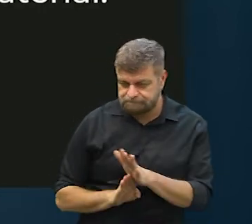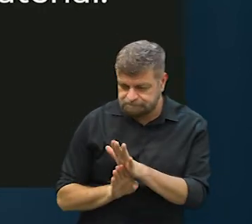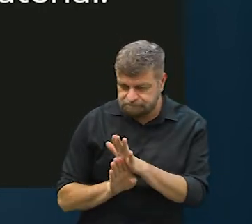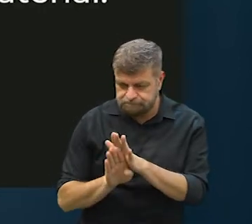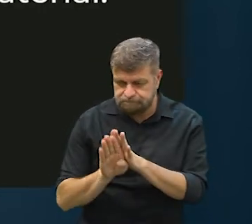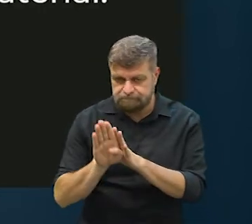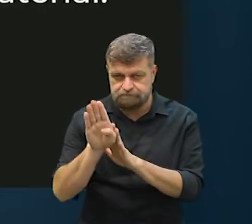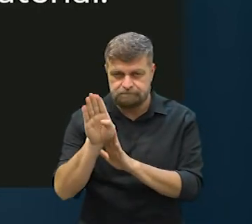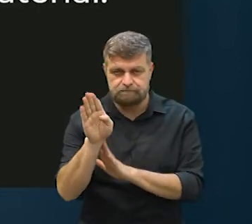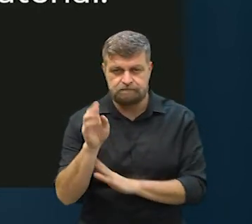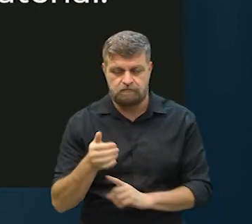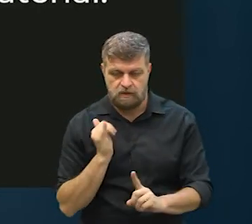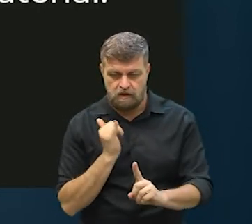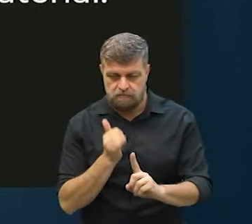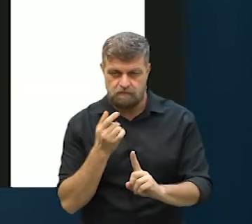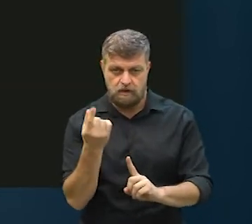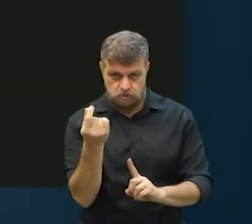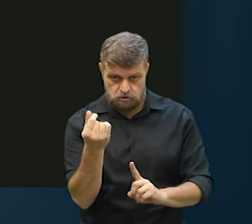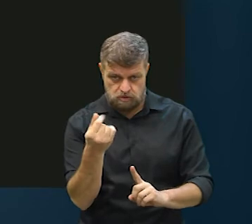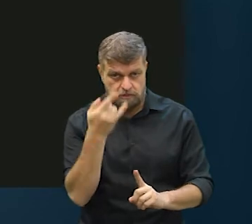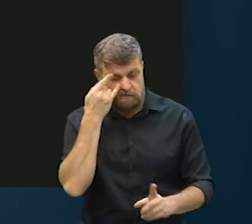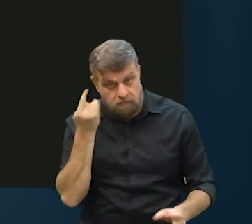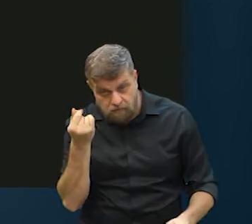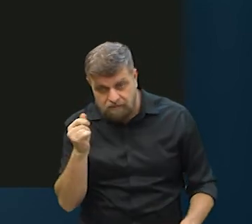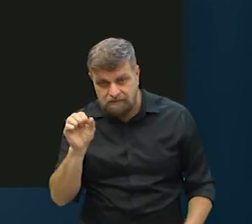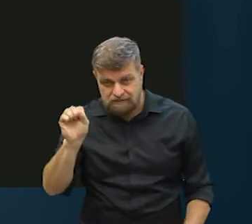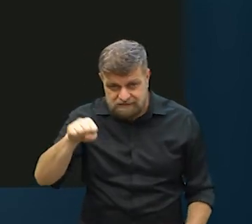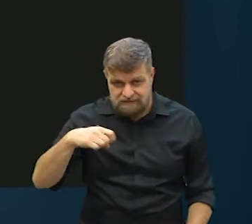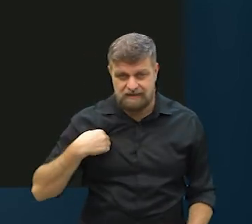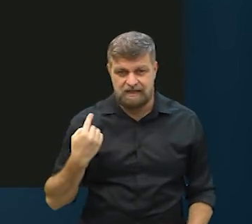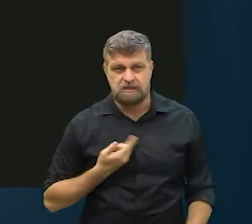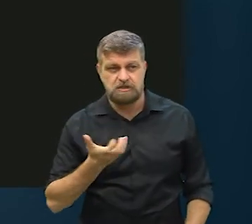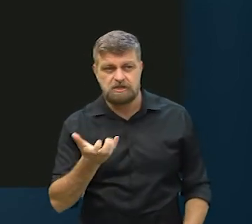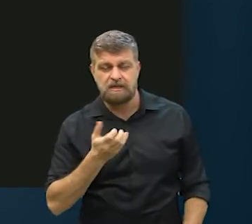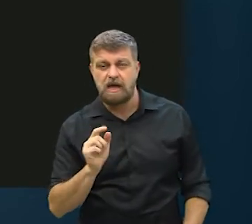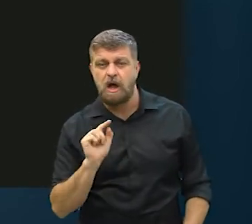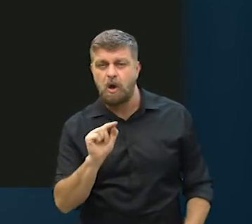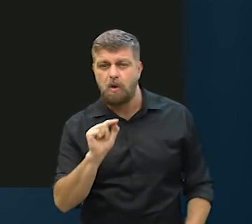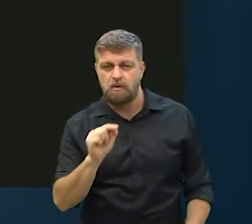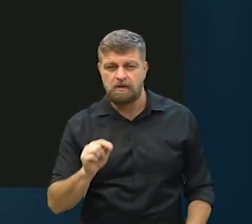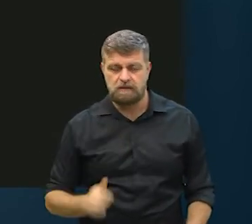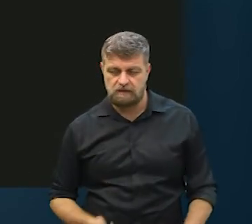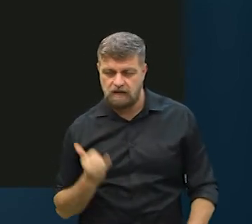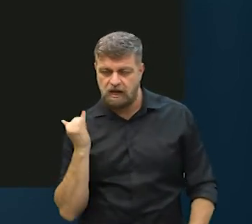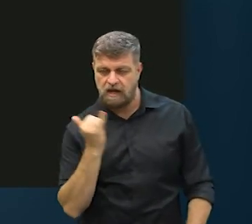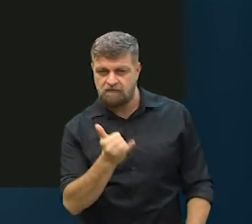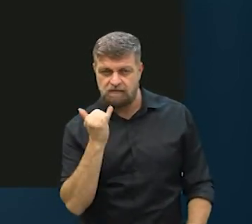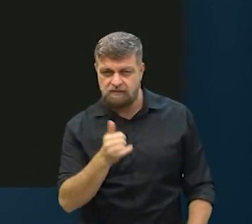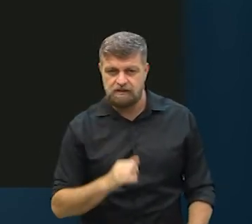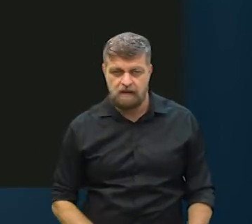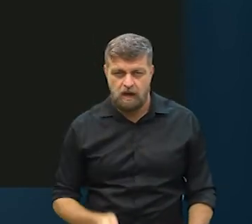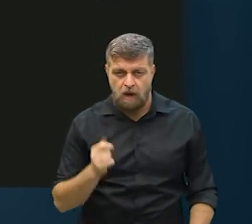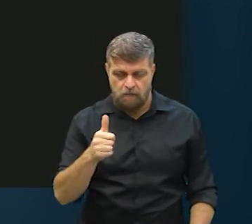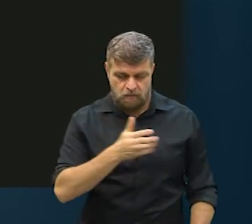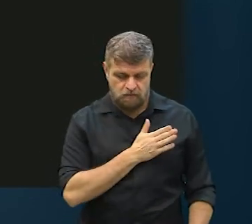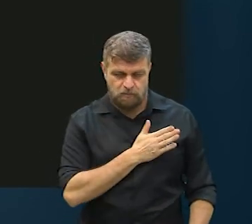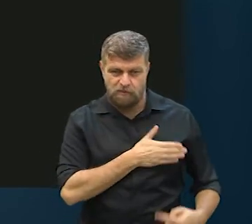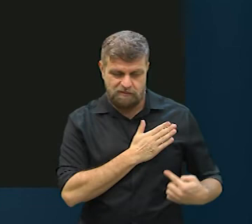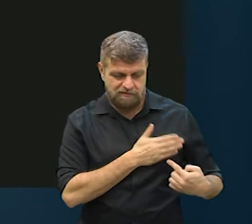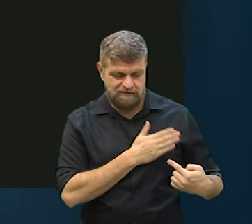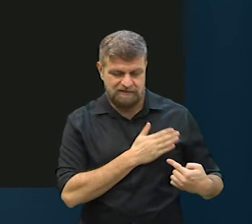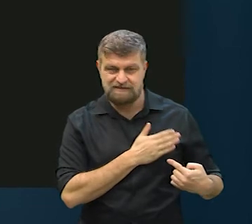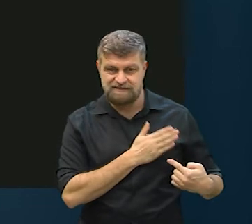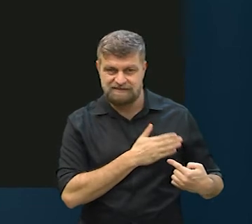quer crescer e quer ganhar market share, mas a gente quer o share of heart, que a gente costuma dizer, que é um pedacinho